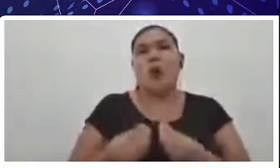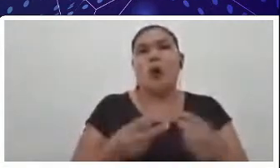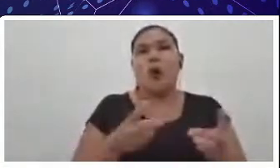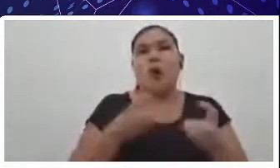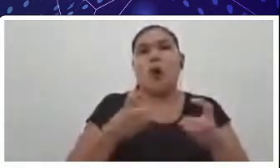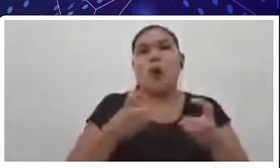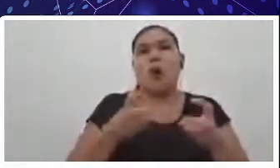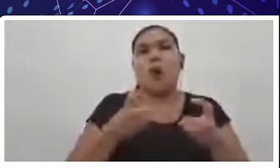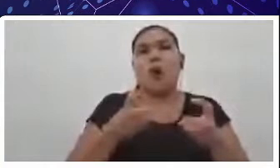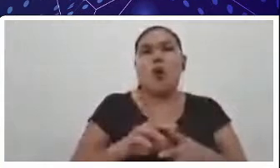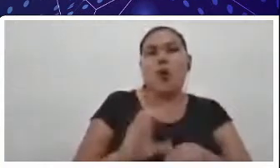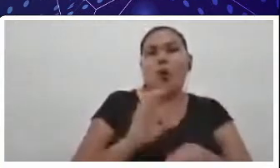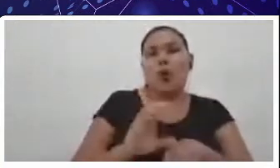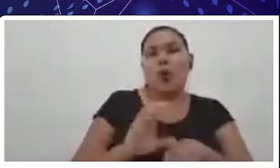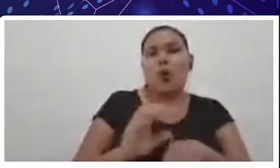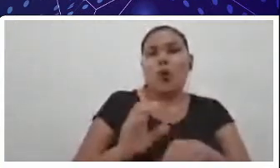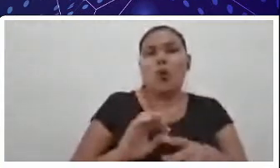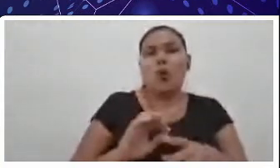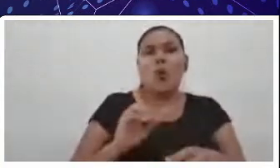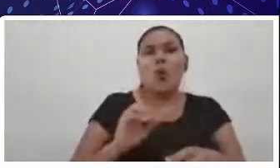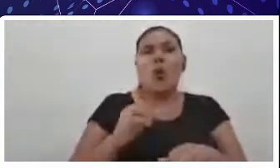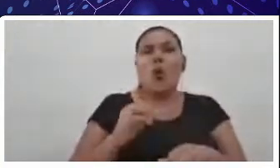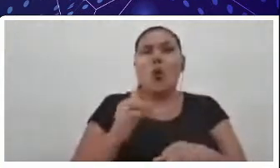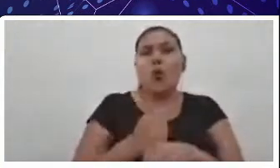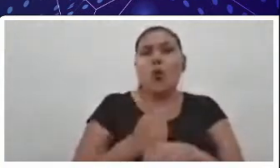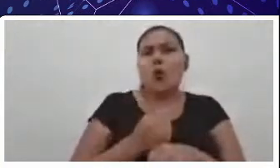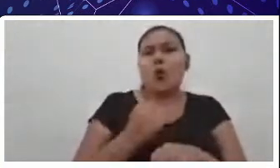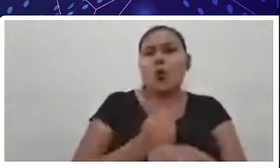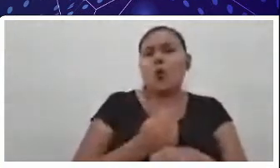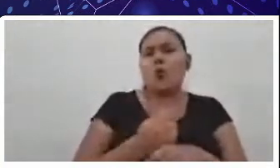como é que se, como é que é um pouco cada um dos cursos de vocês?